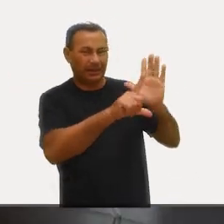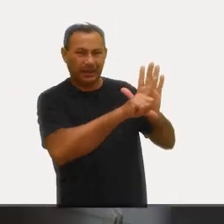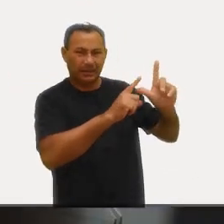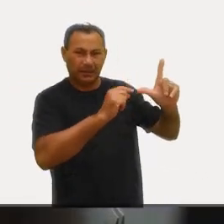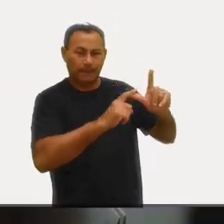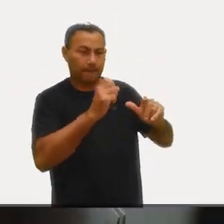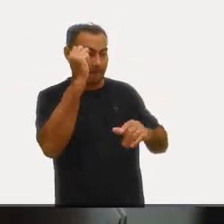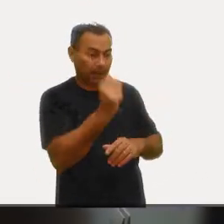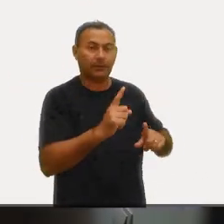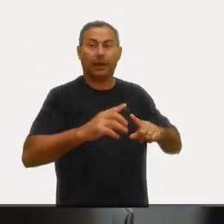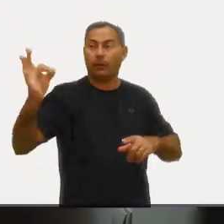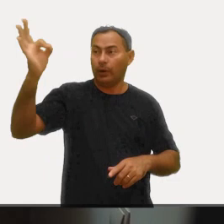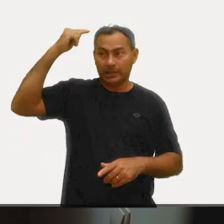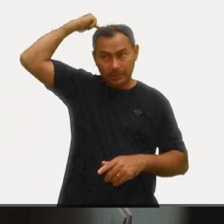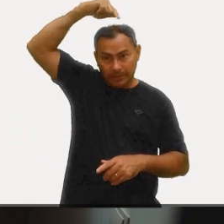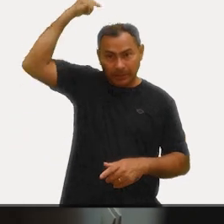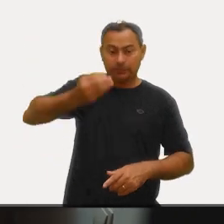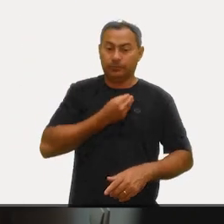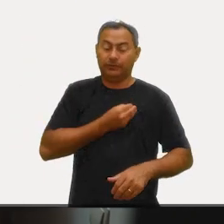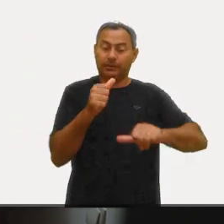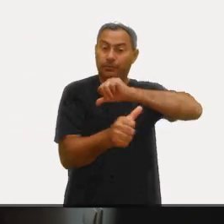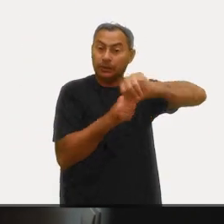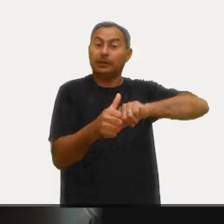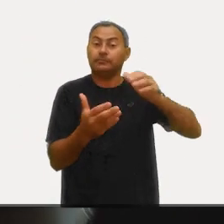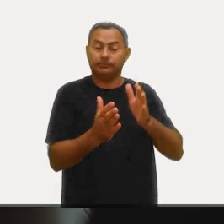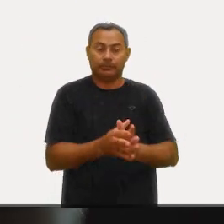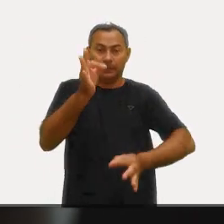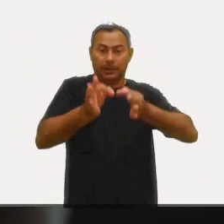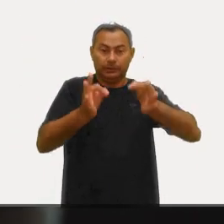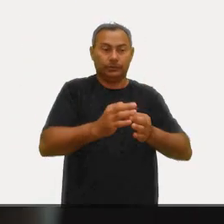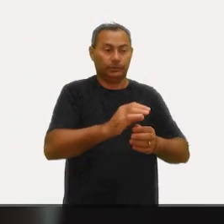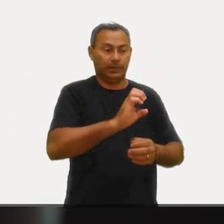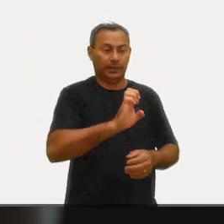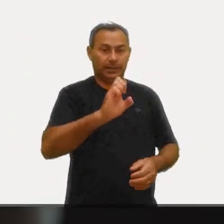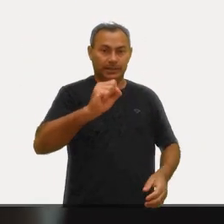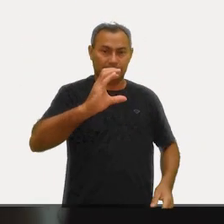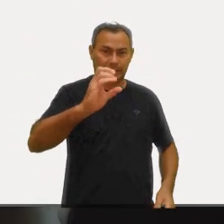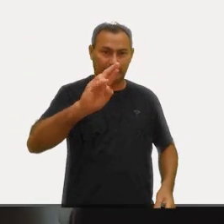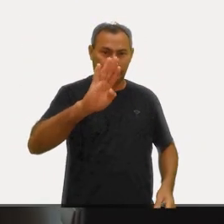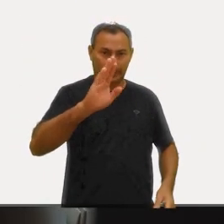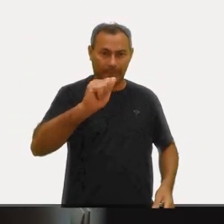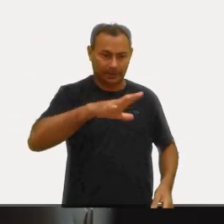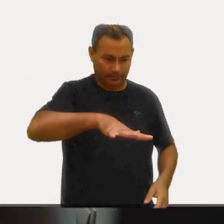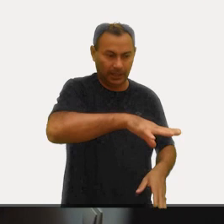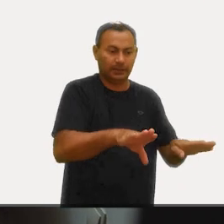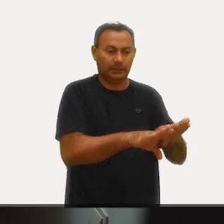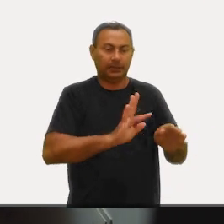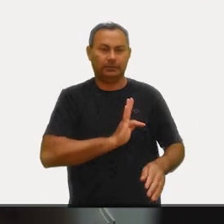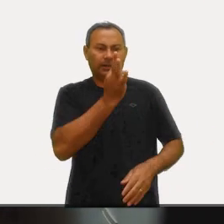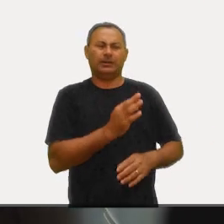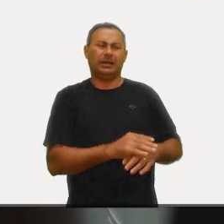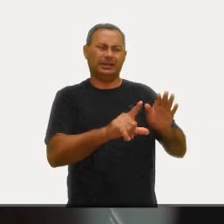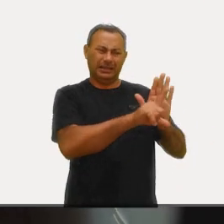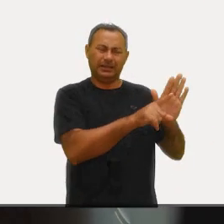lei. A letra mata, mas o espírito vivifica, ele disse. A justiça dos escribas e fariseus era legalista,